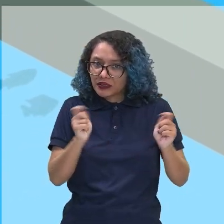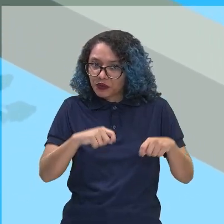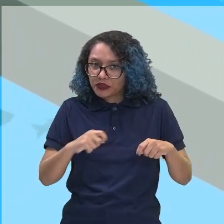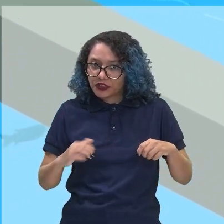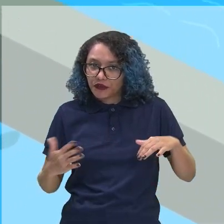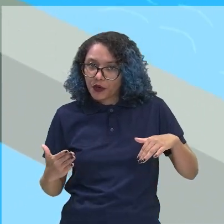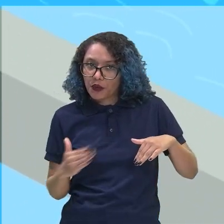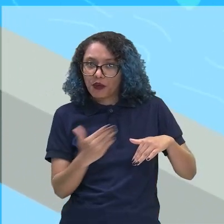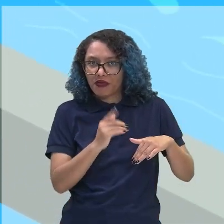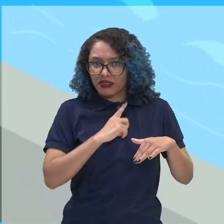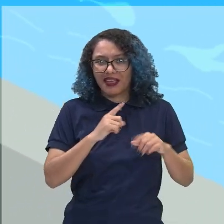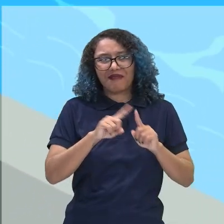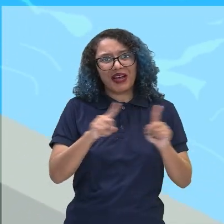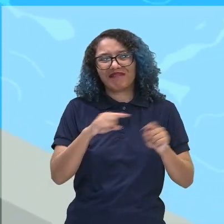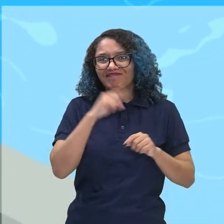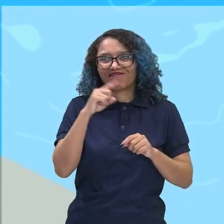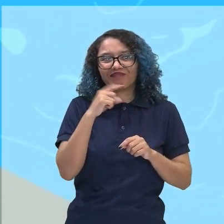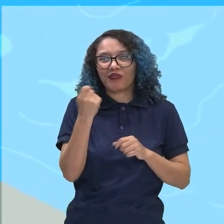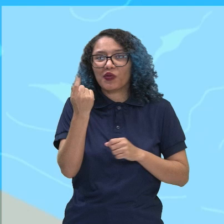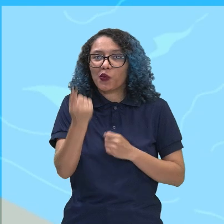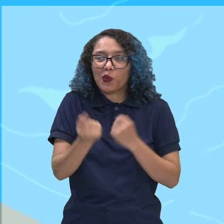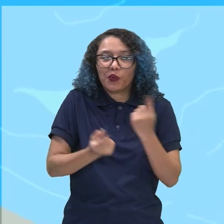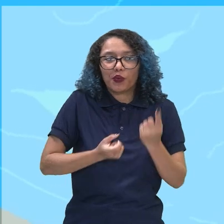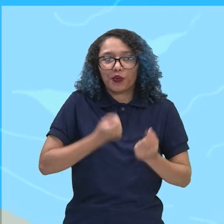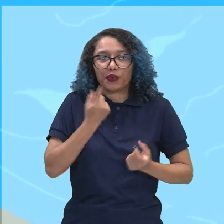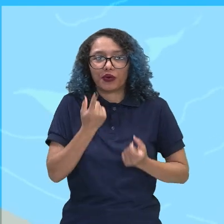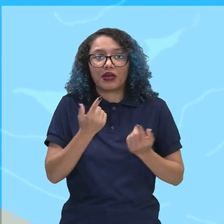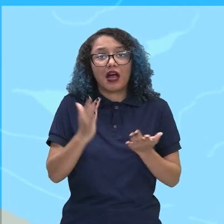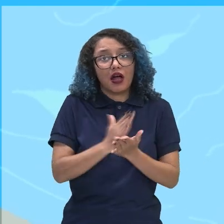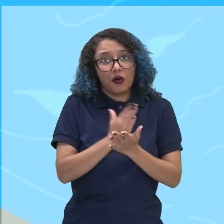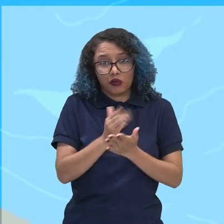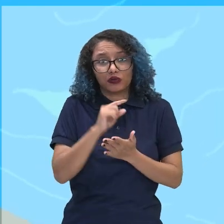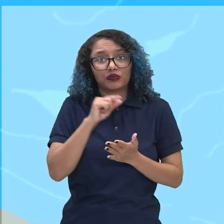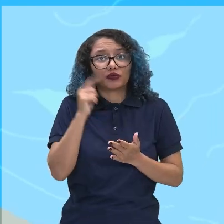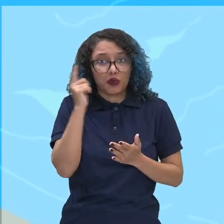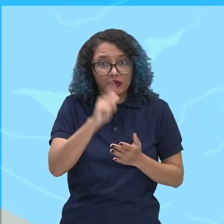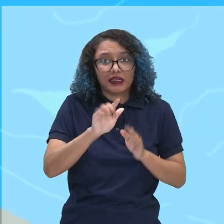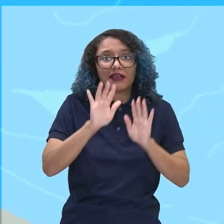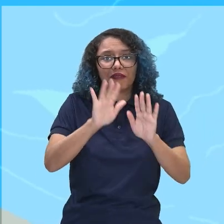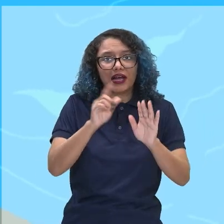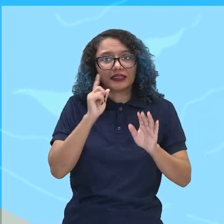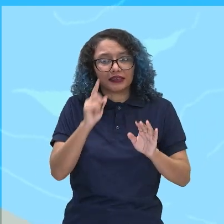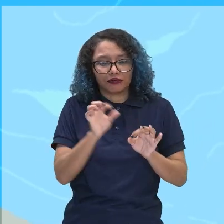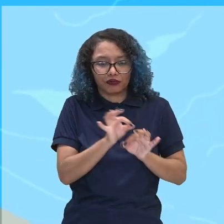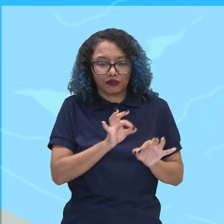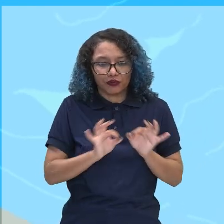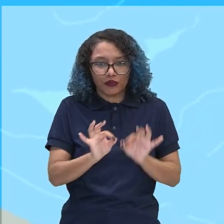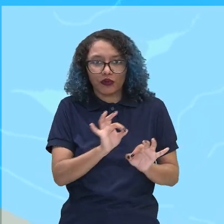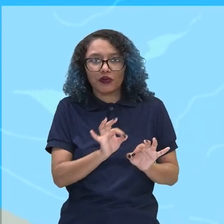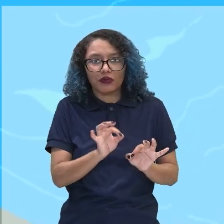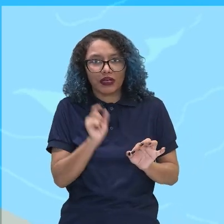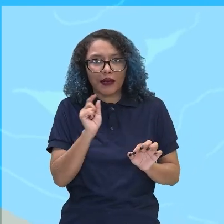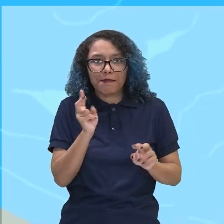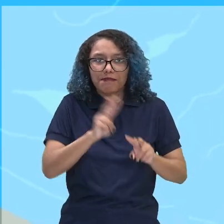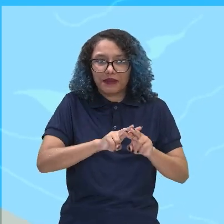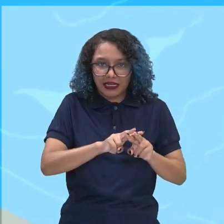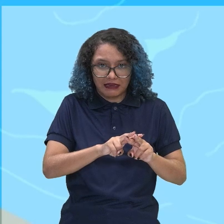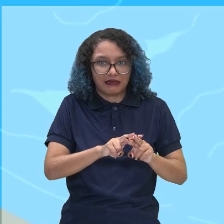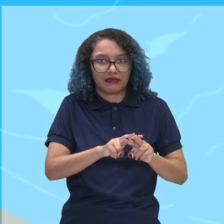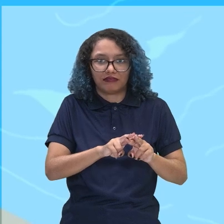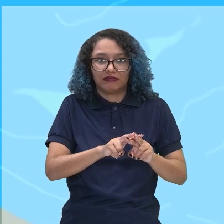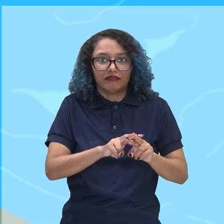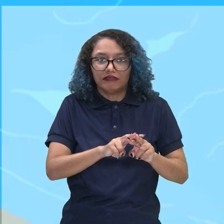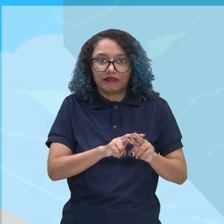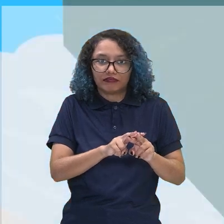subida. Os poucos que chegam depositam os ovos na cabeceira, porém as ovas ficam presas na água represada